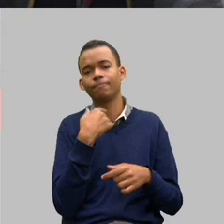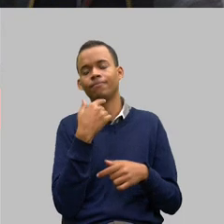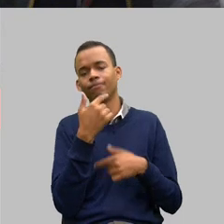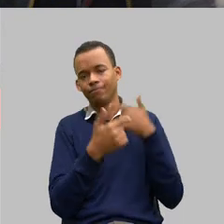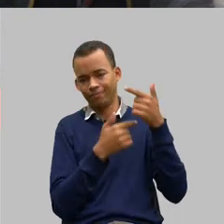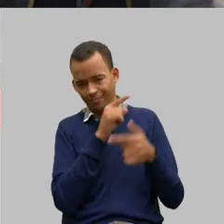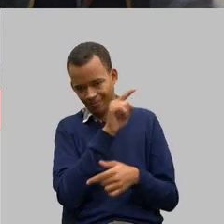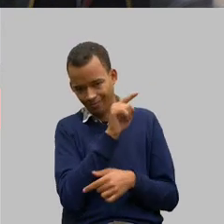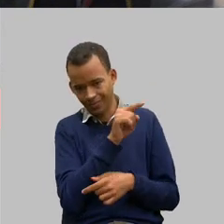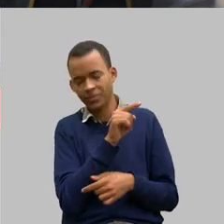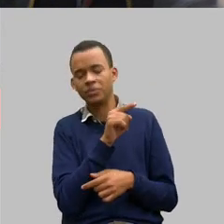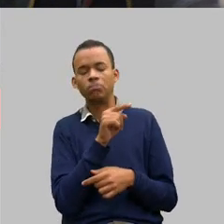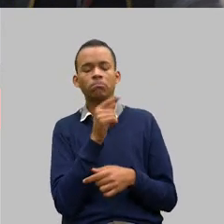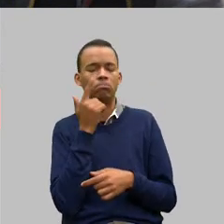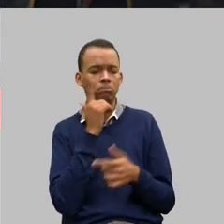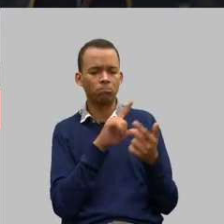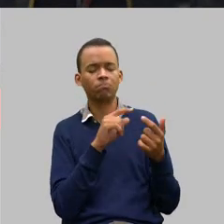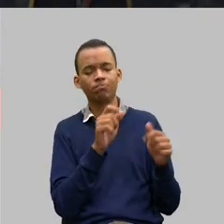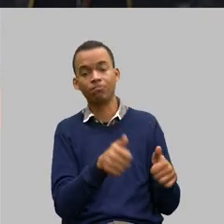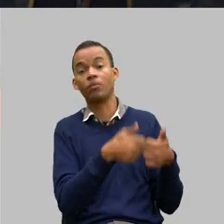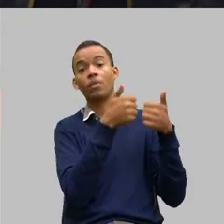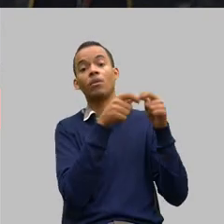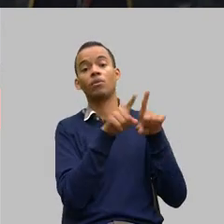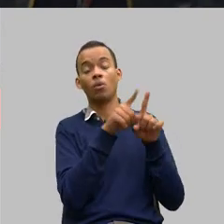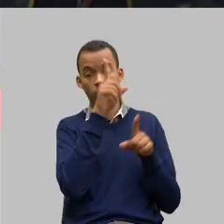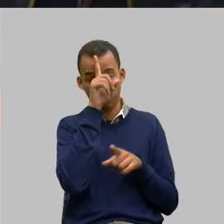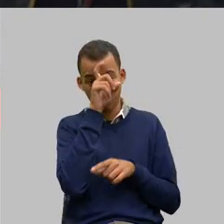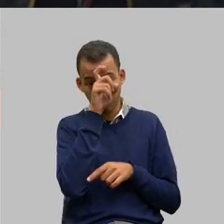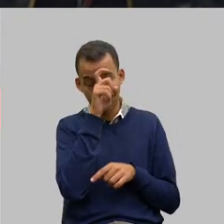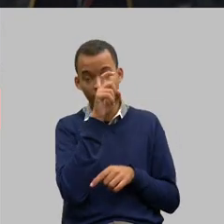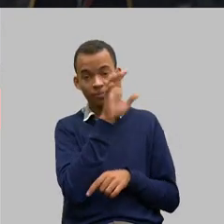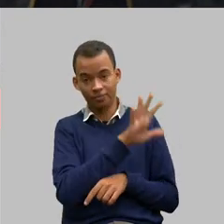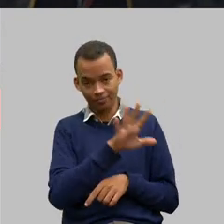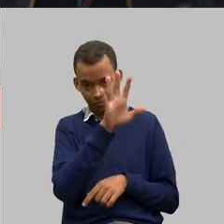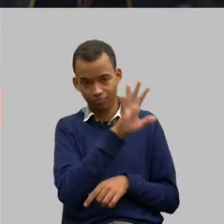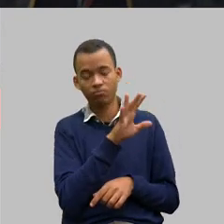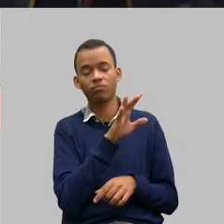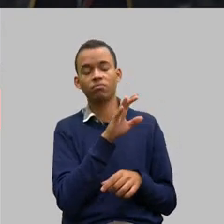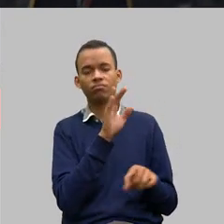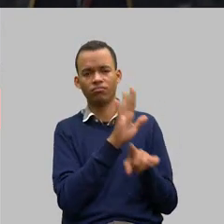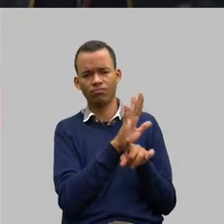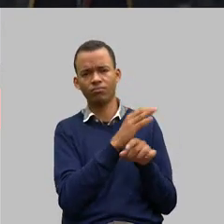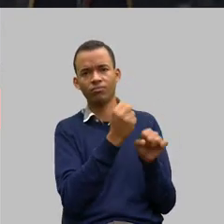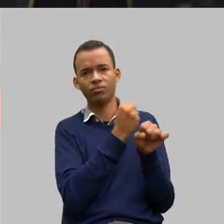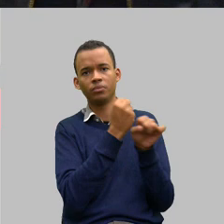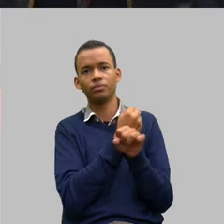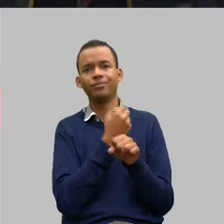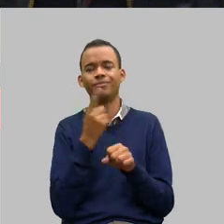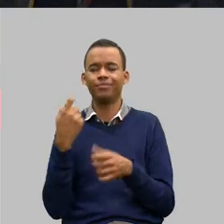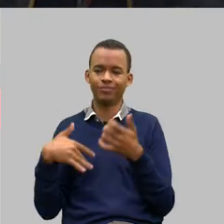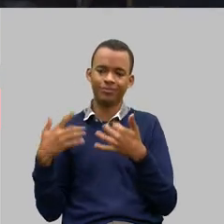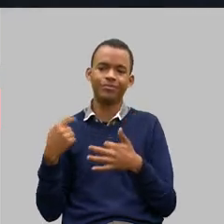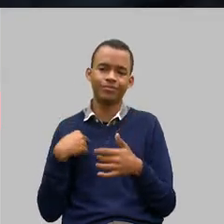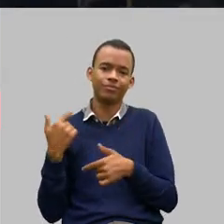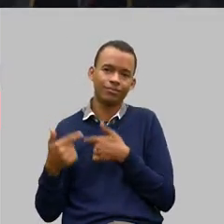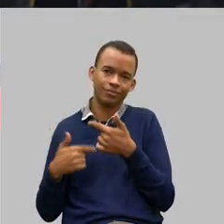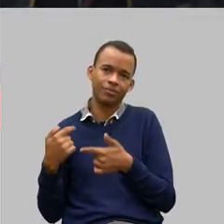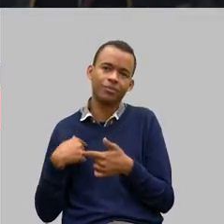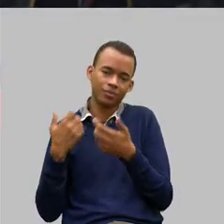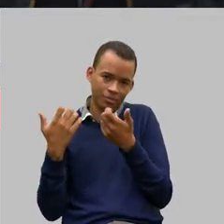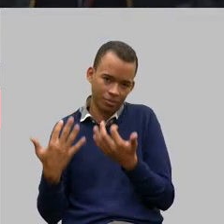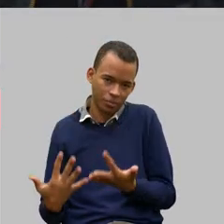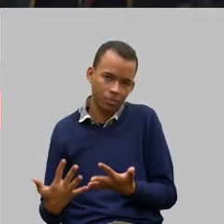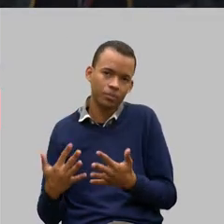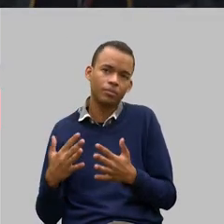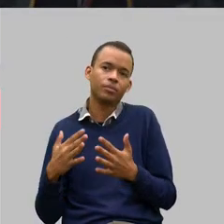regional e o senhor aqui nos seus cumprimentos o senhor citou sobre a minha atuação mas eu quero deixar de público aqui